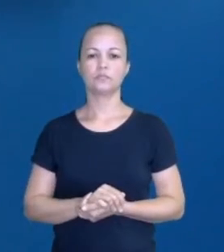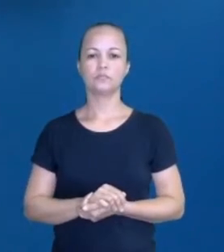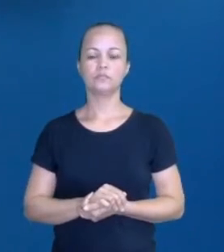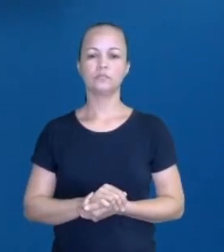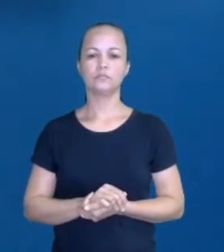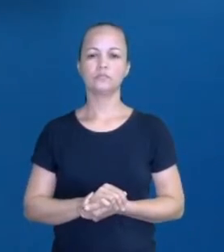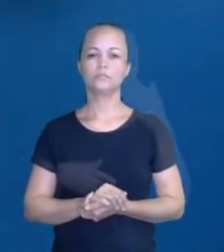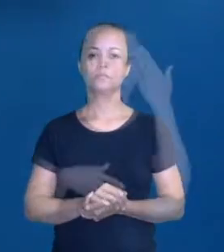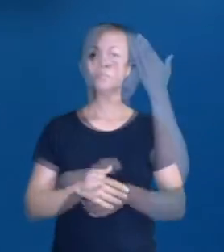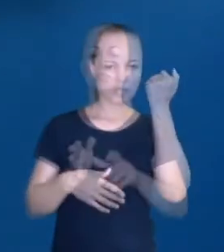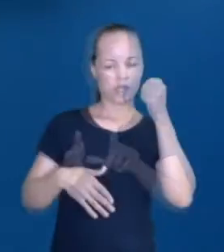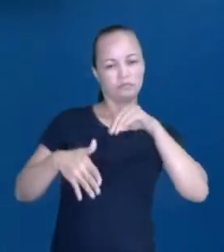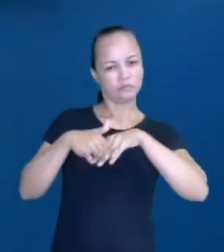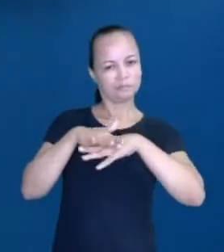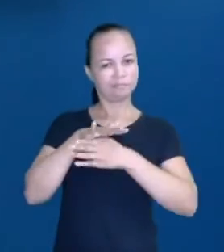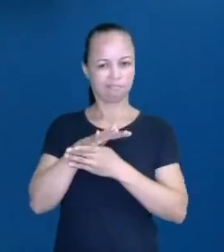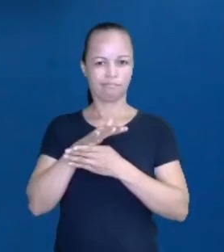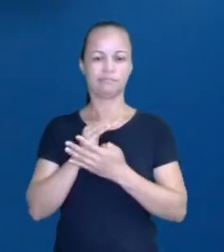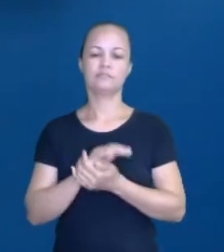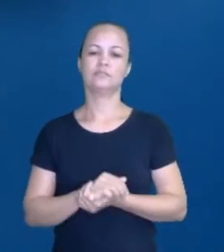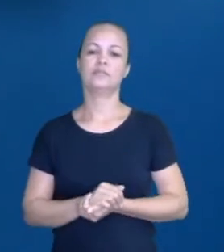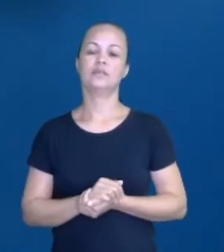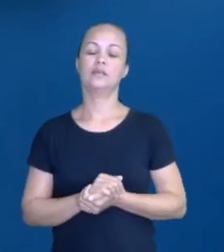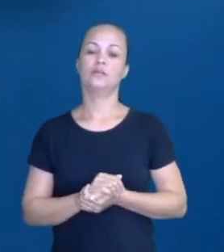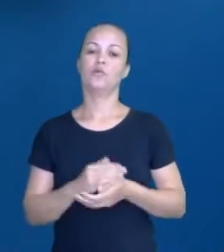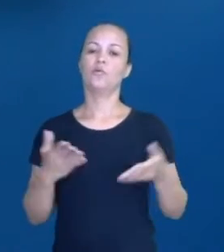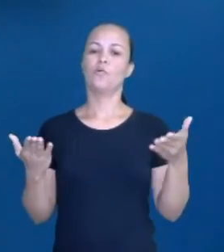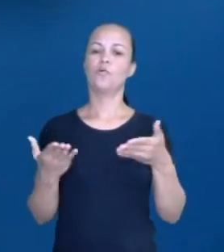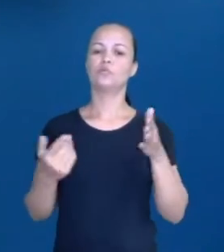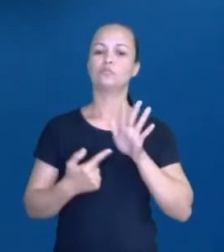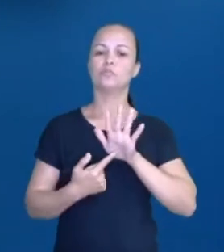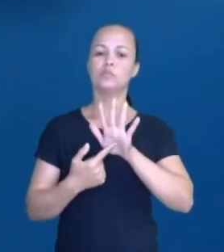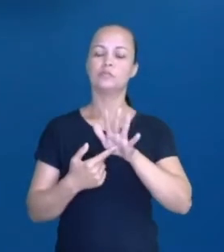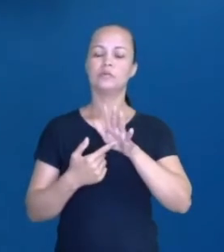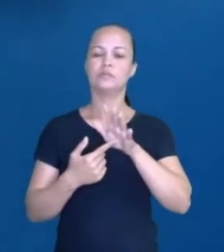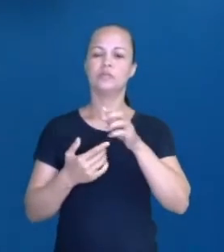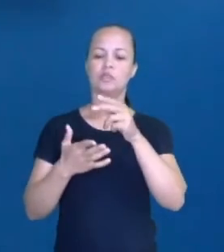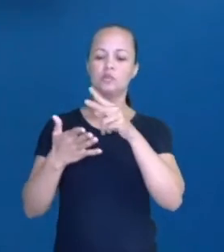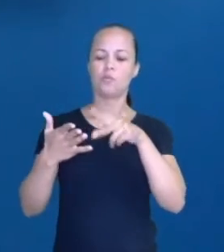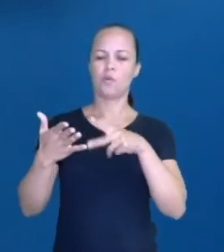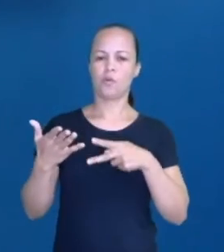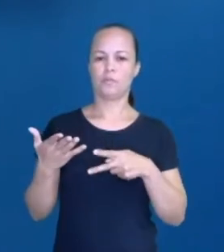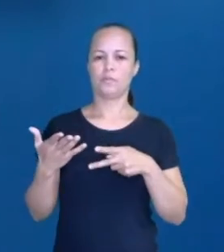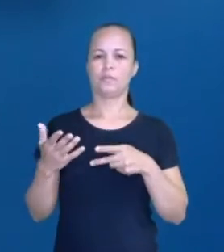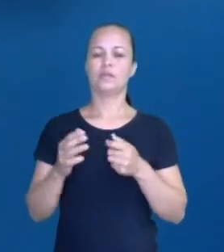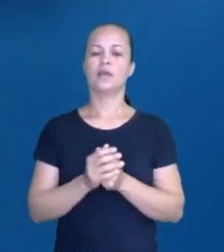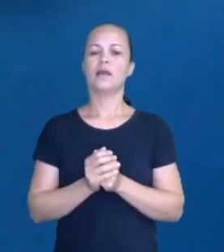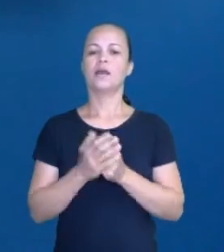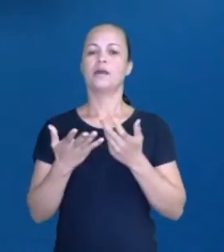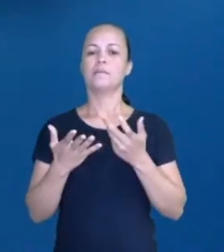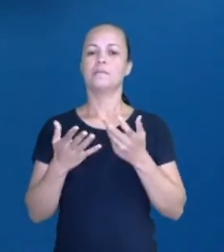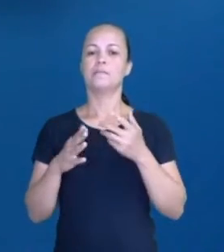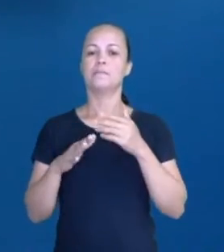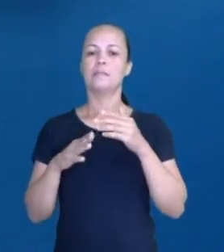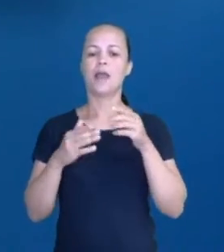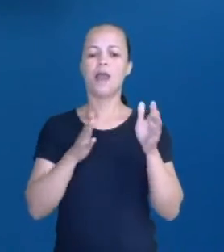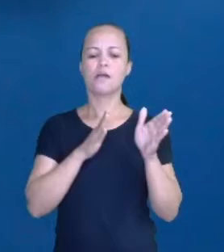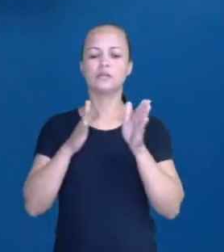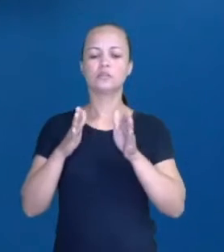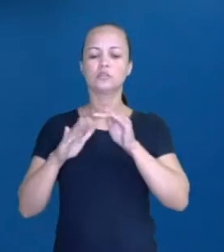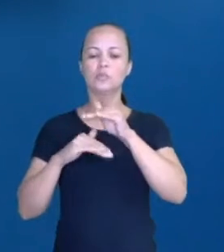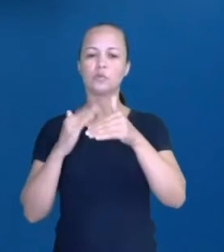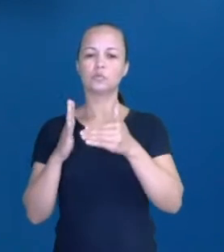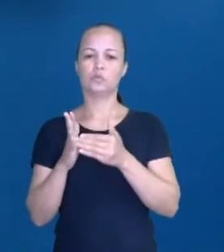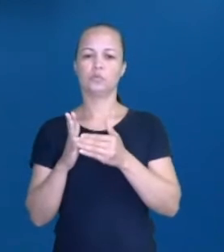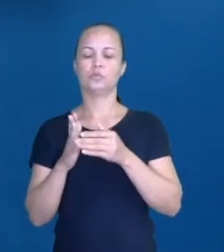Mas antes, vamos de poesia. Trouxe hoje um poema que está nesse livro, Partes do Meu Todo, da escritora gloriense